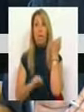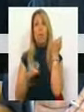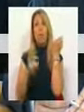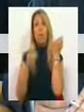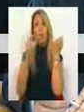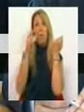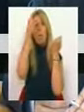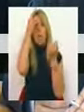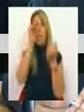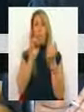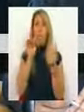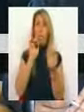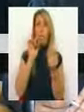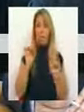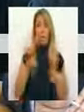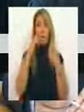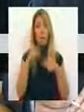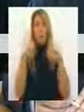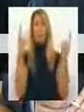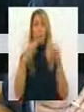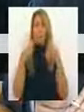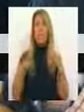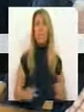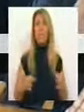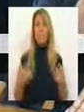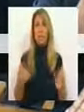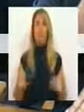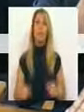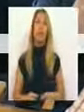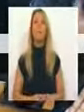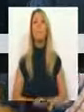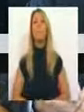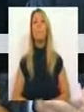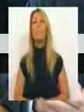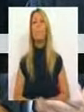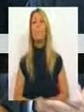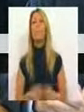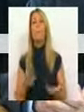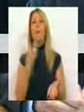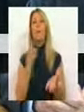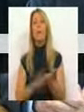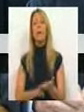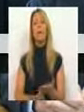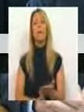opinião importante e têm de certeza absoluta nesta questão. É verdade que,